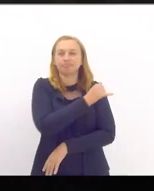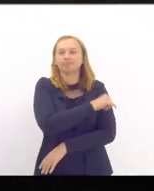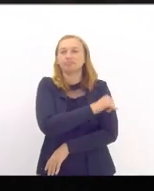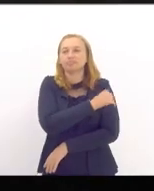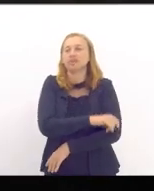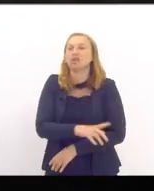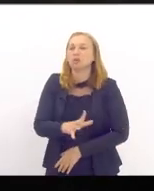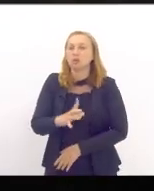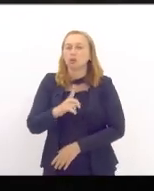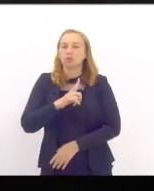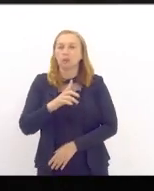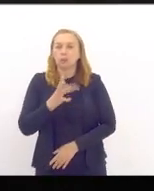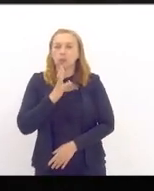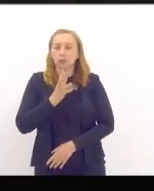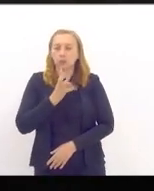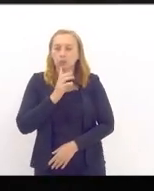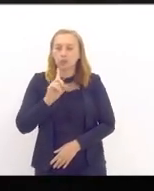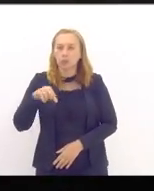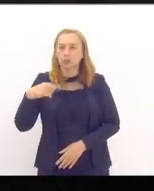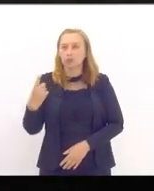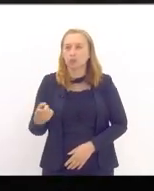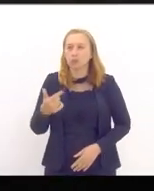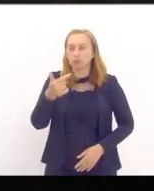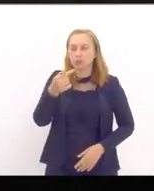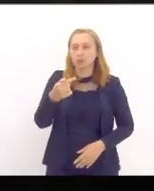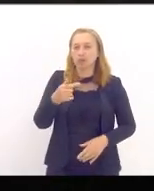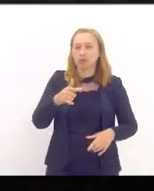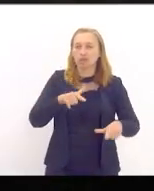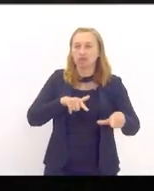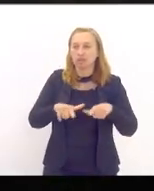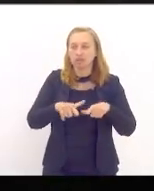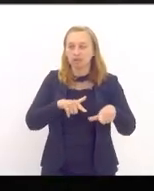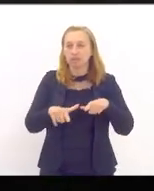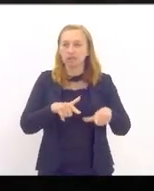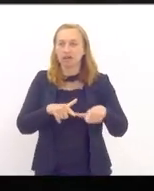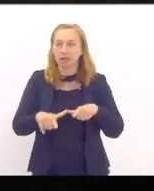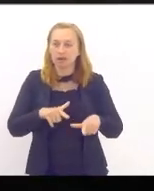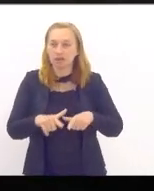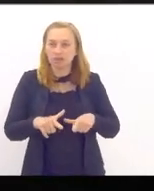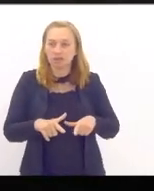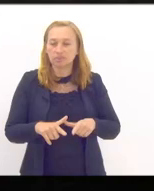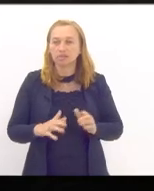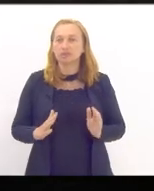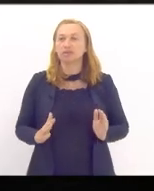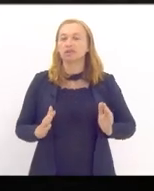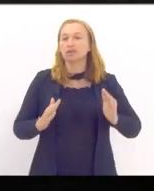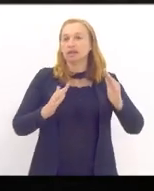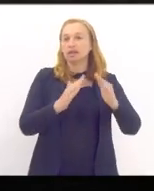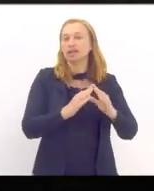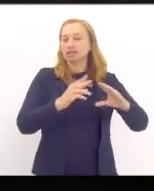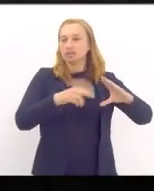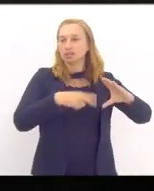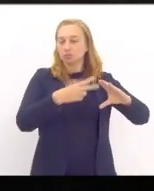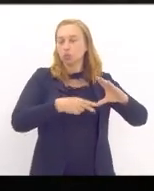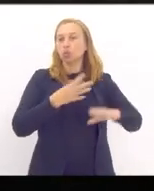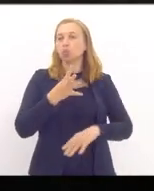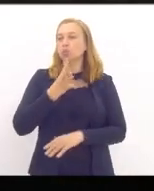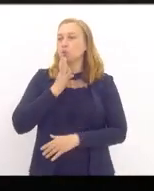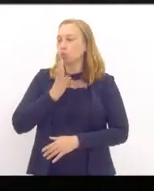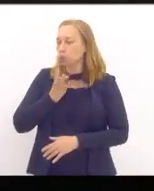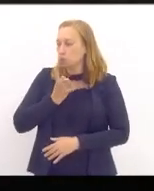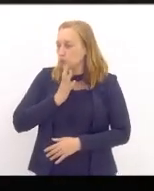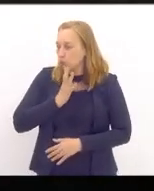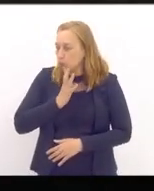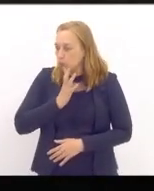houve um reconhecimento depois dos sete mandatos exercidos naquela casa houve o reconhecimento